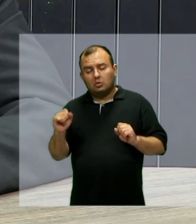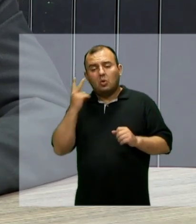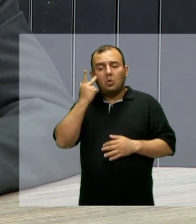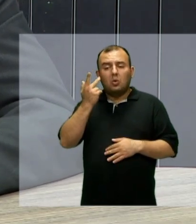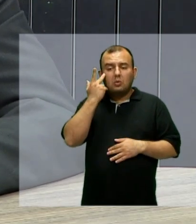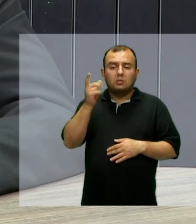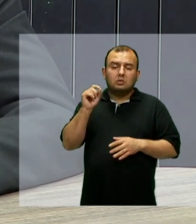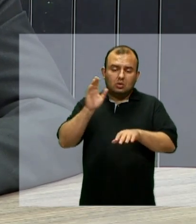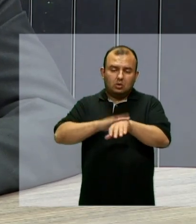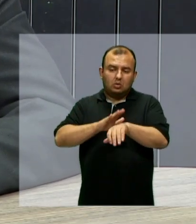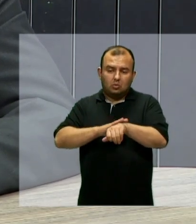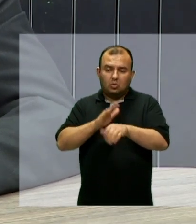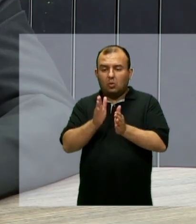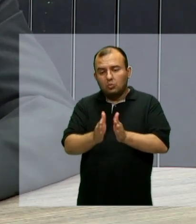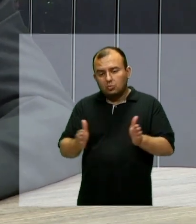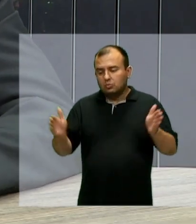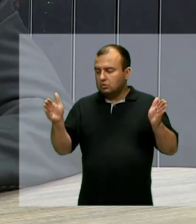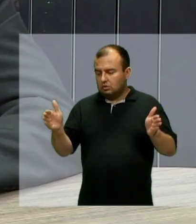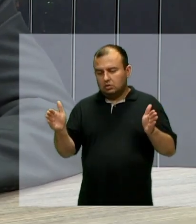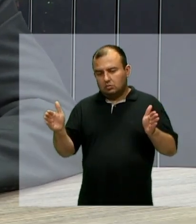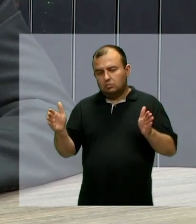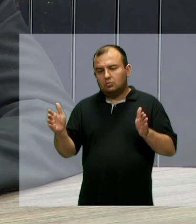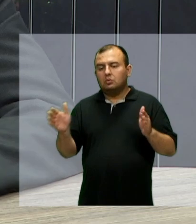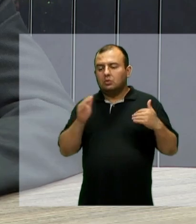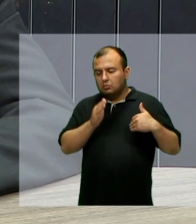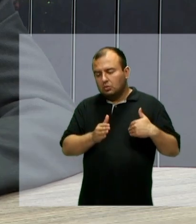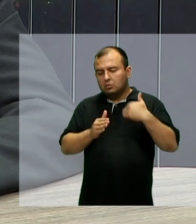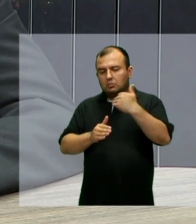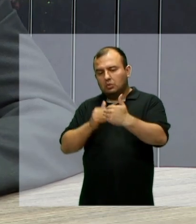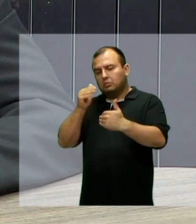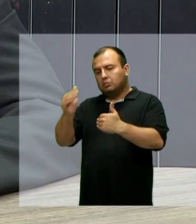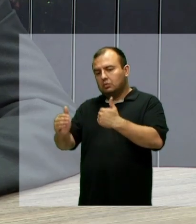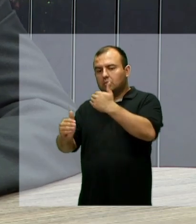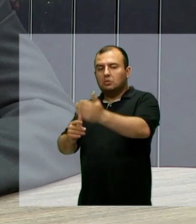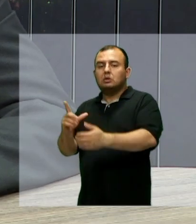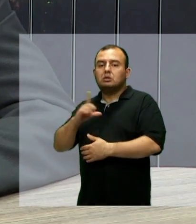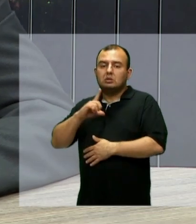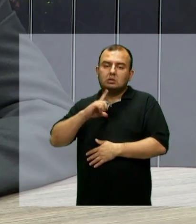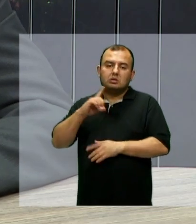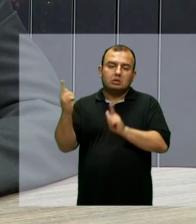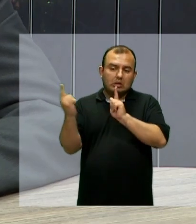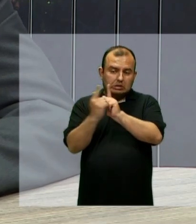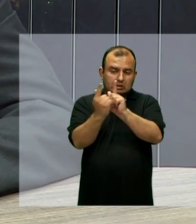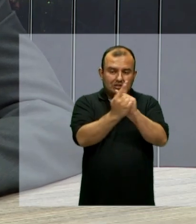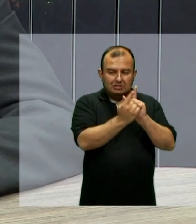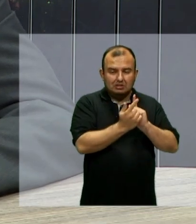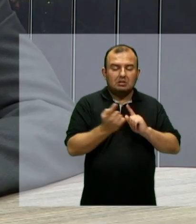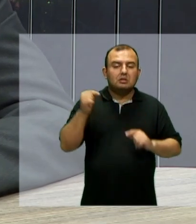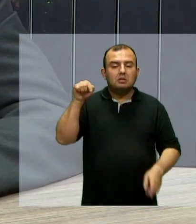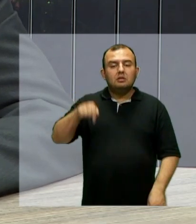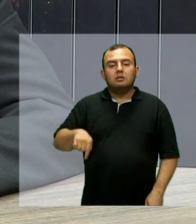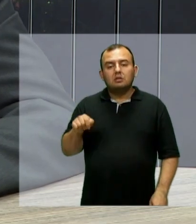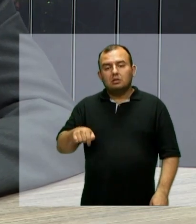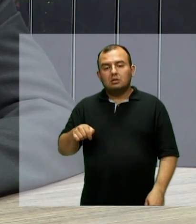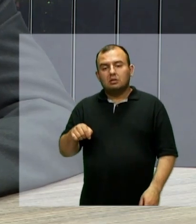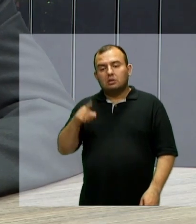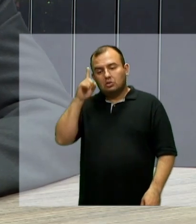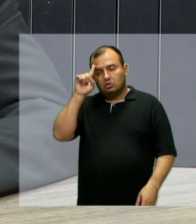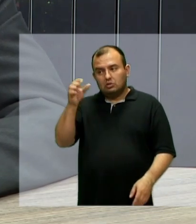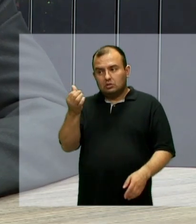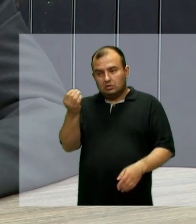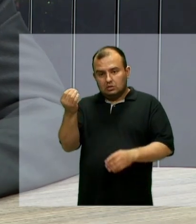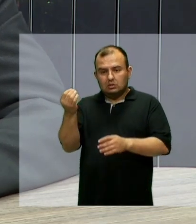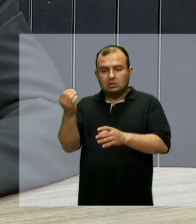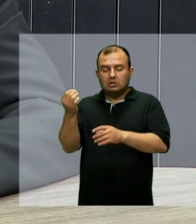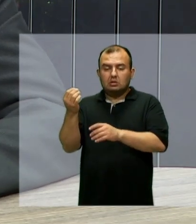esse é o tempo. Por incrível que pareça, né, nós temos atendido as pacientes aqui com menos de 60 dias.